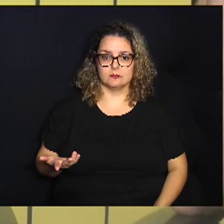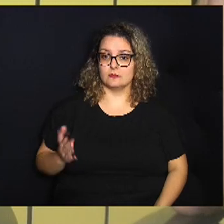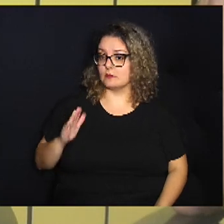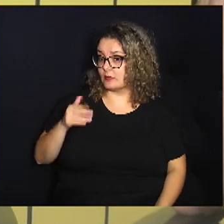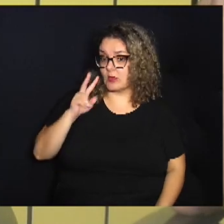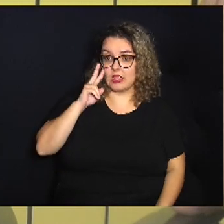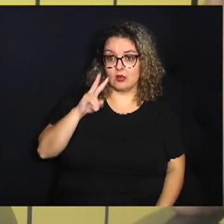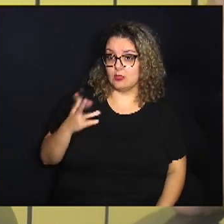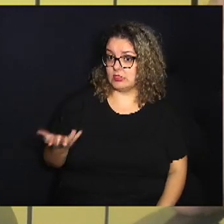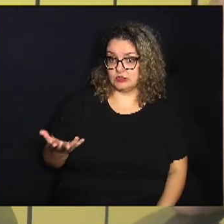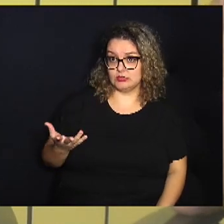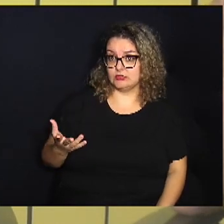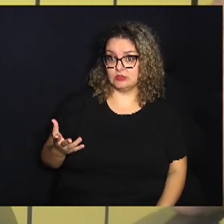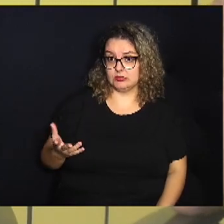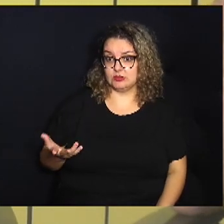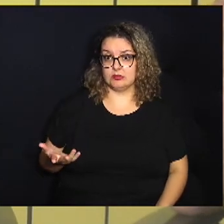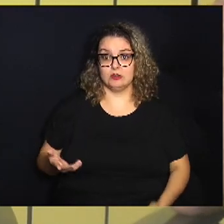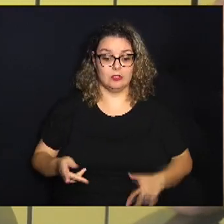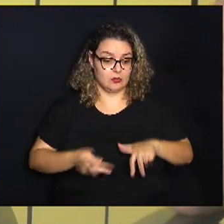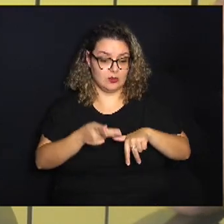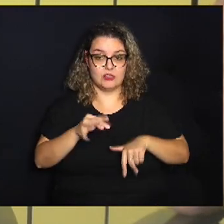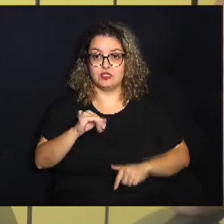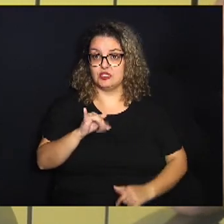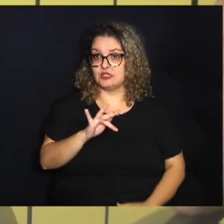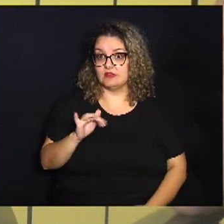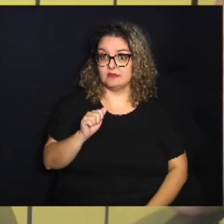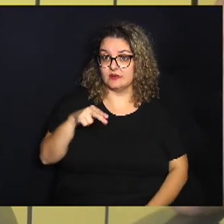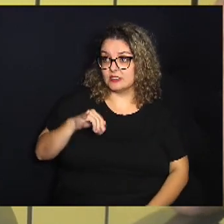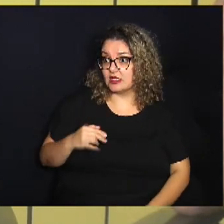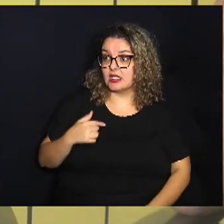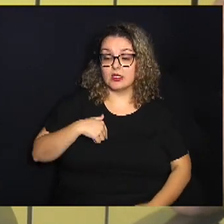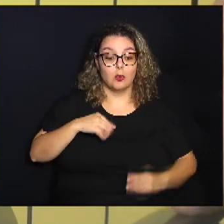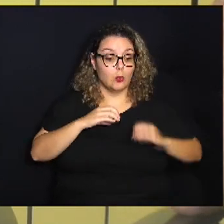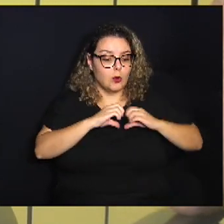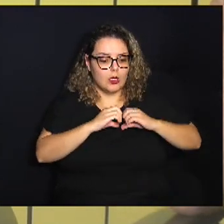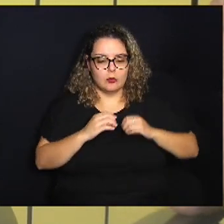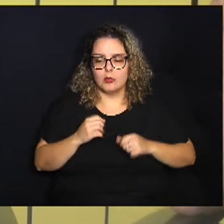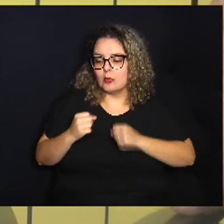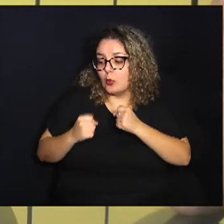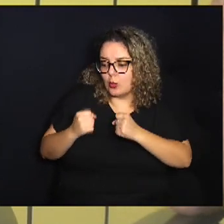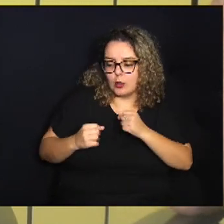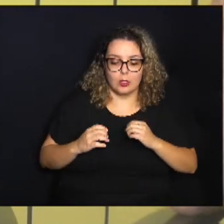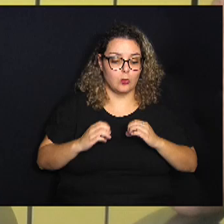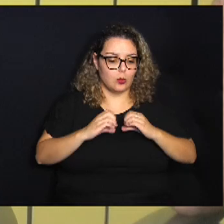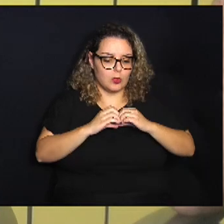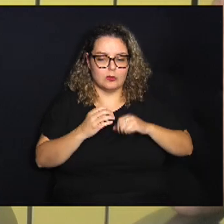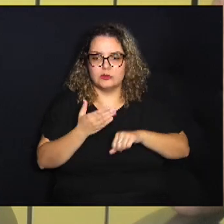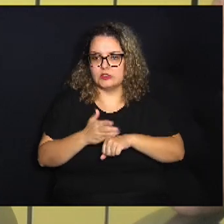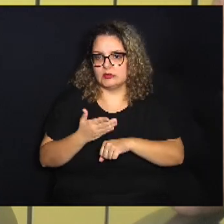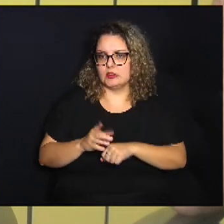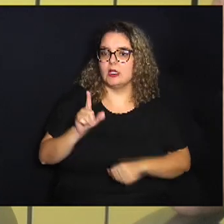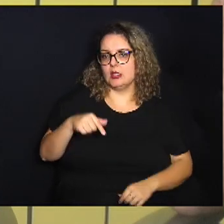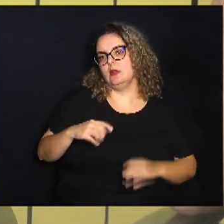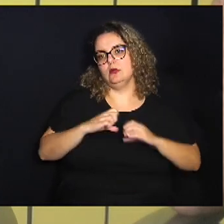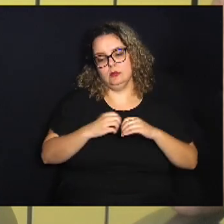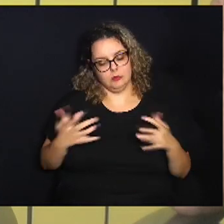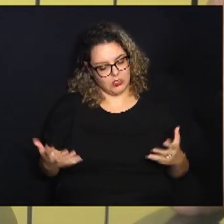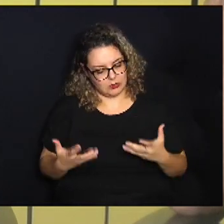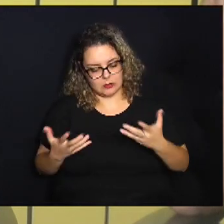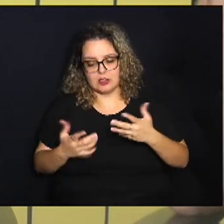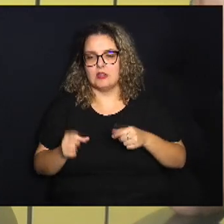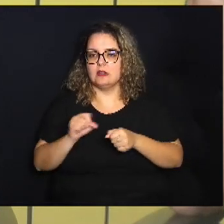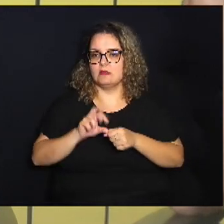vê, mesmo depoimento da Tiffany, eu amo correr, eu amo treinar. Então, o amor ao esporte que move e que faz trazer